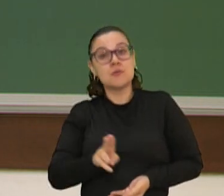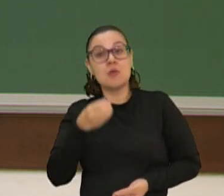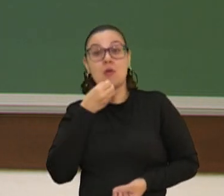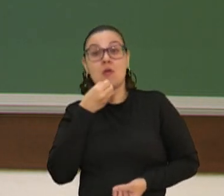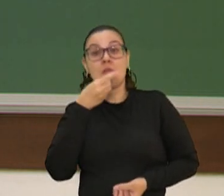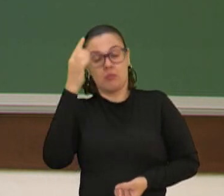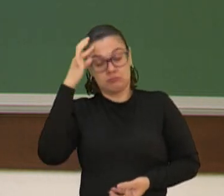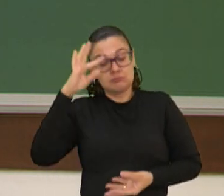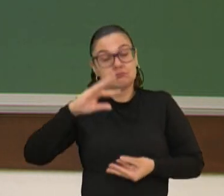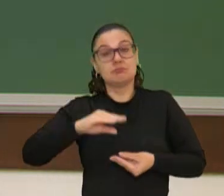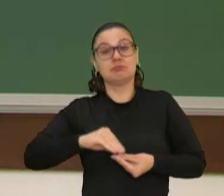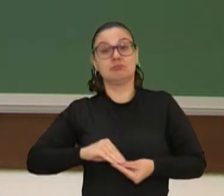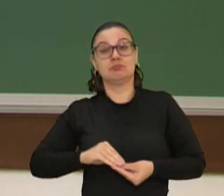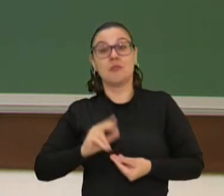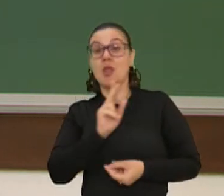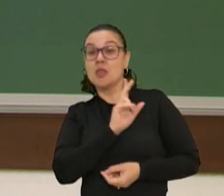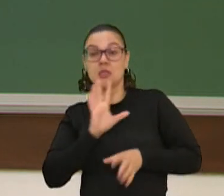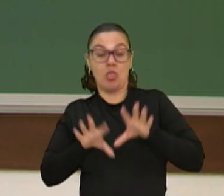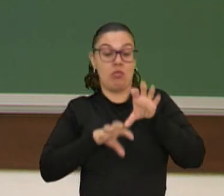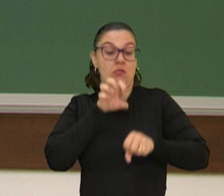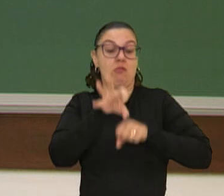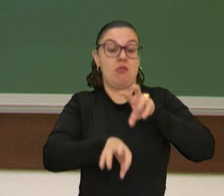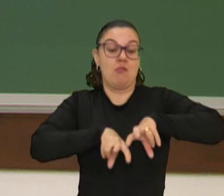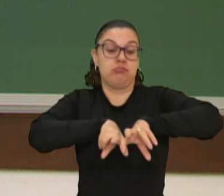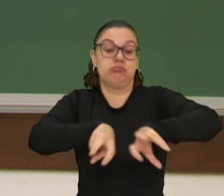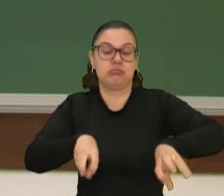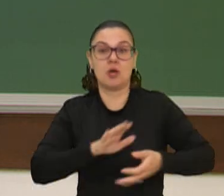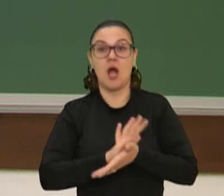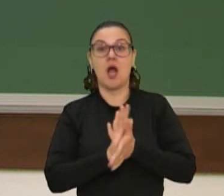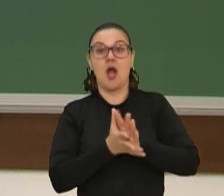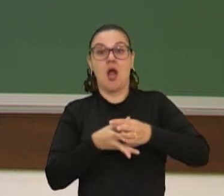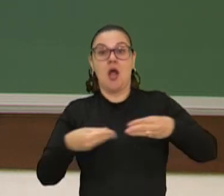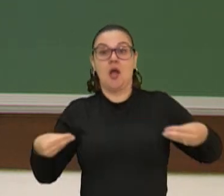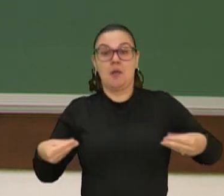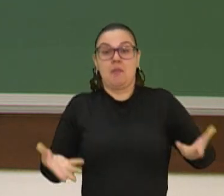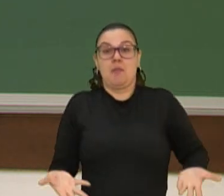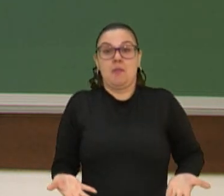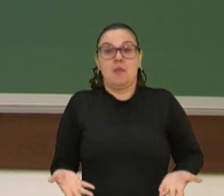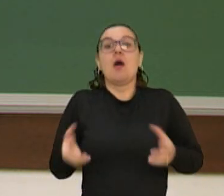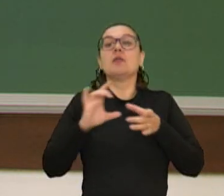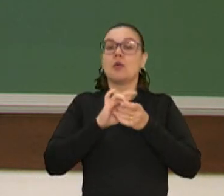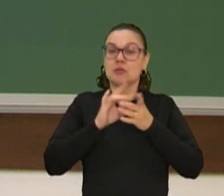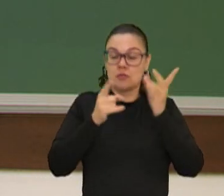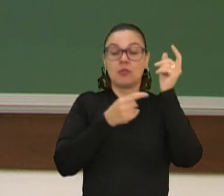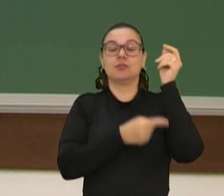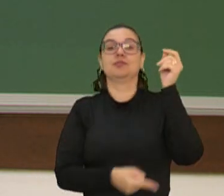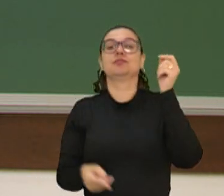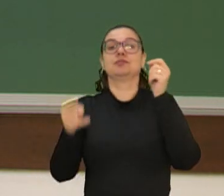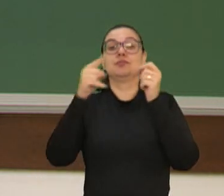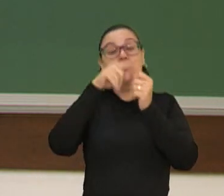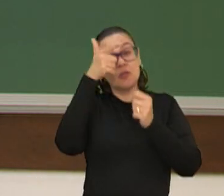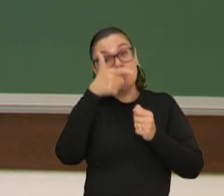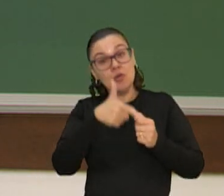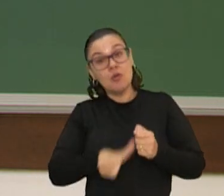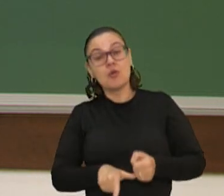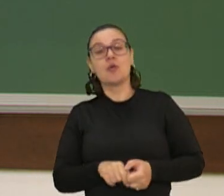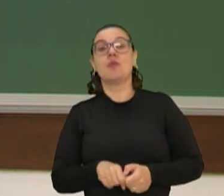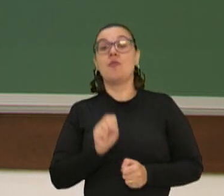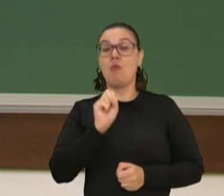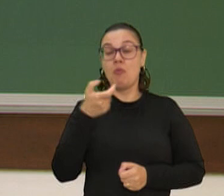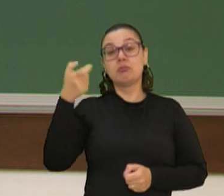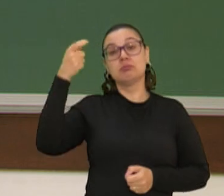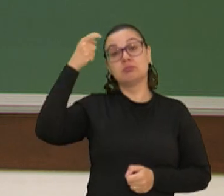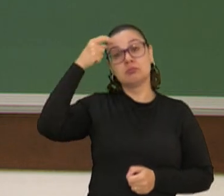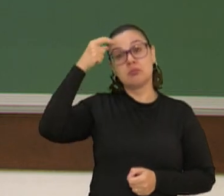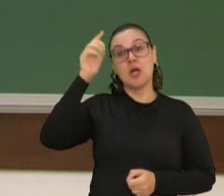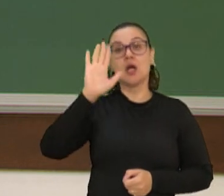bom senso, de não explorar até acabar, de permitir que o ciclo da planta aconteça e ela se renove, ou pode ser uma sabedoria